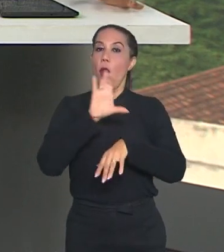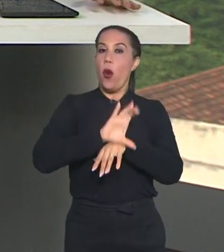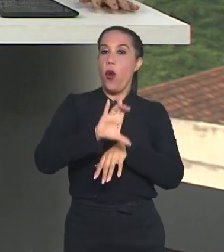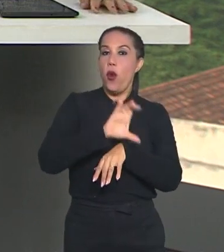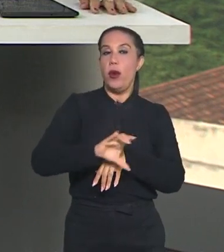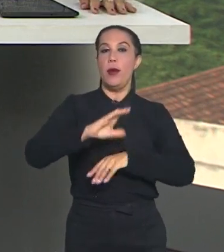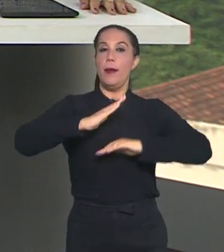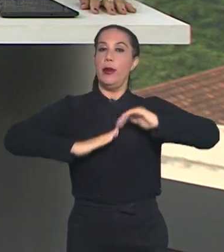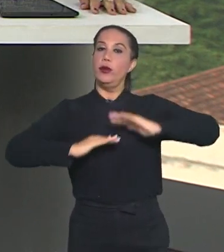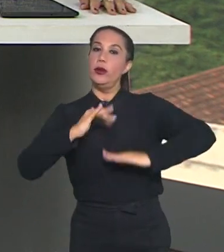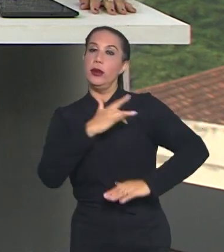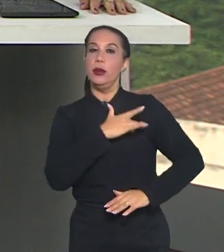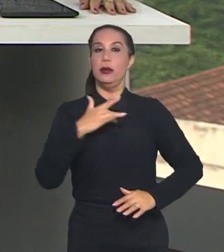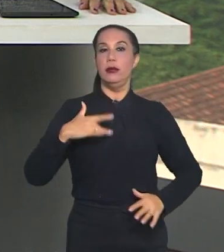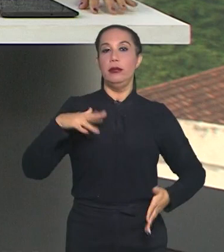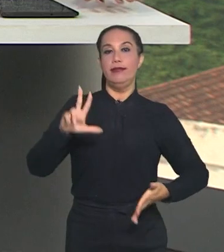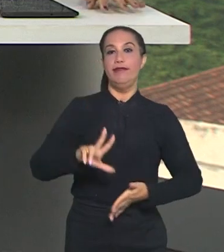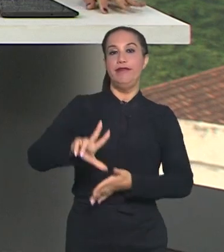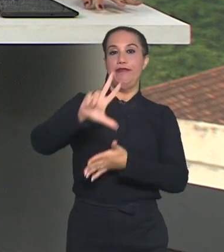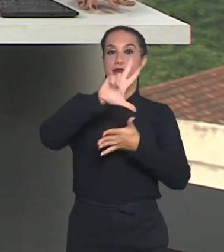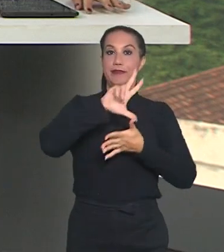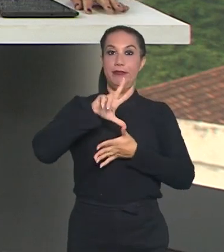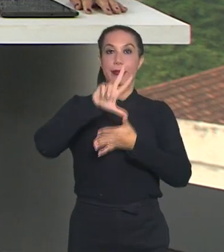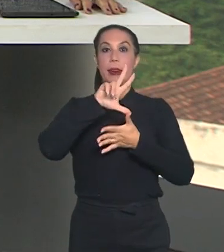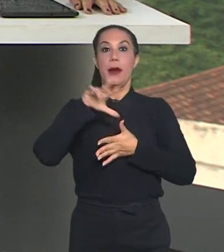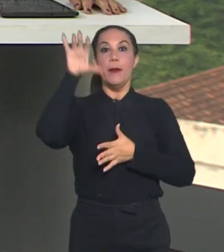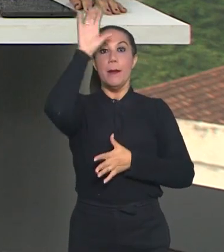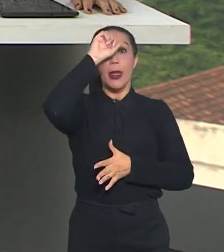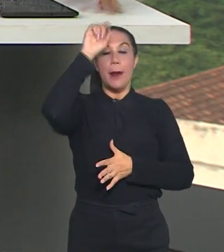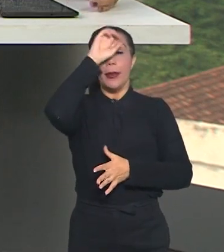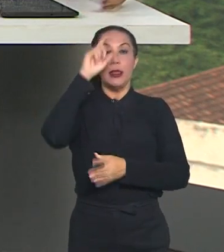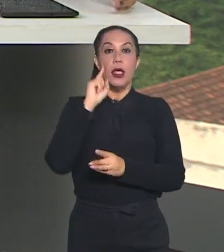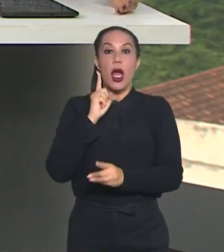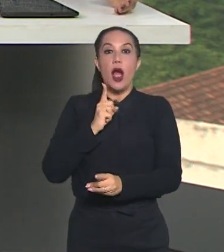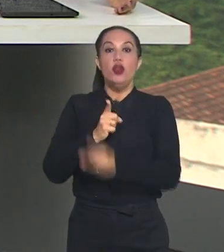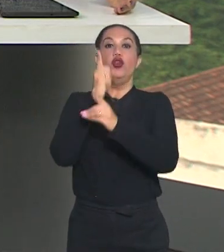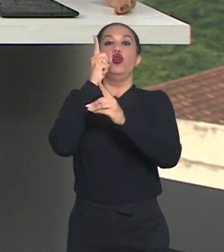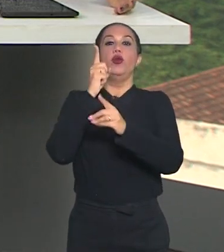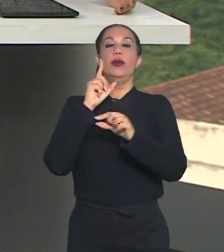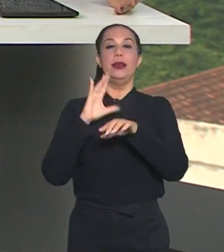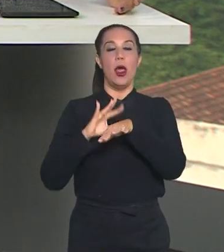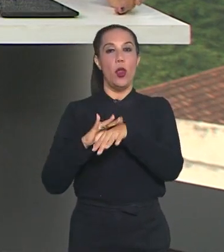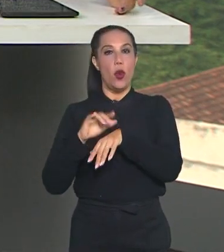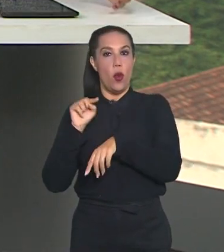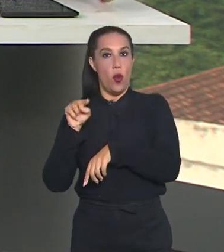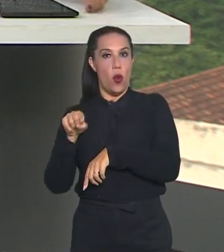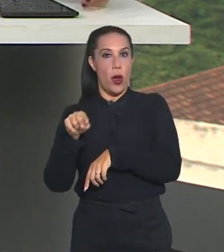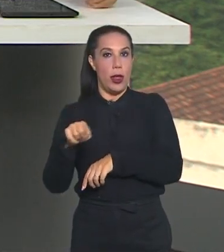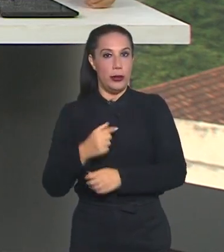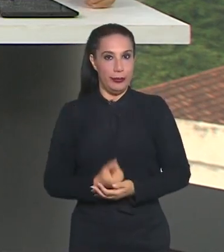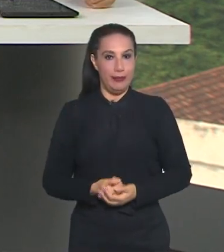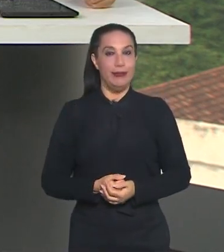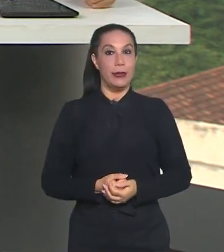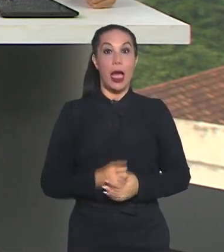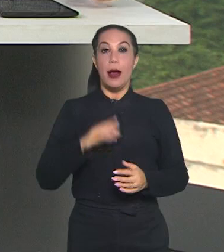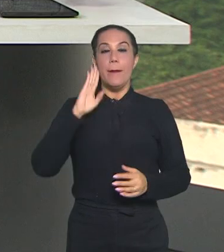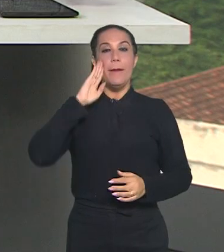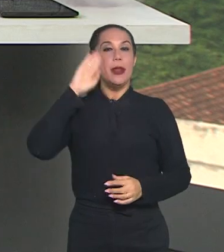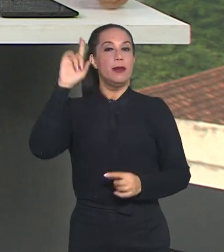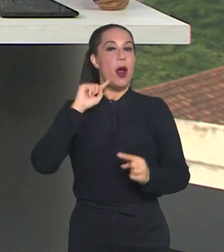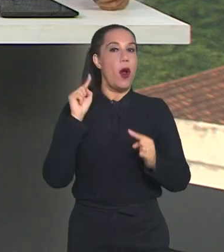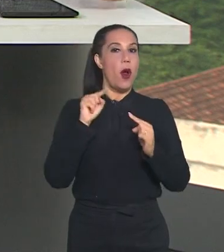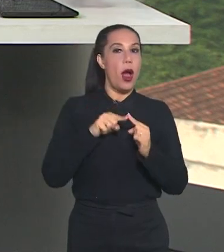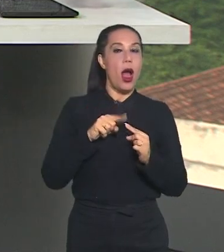uma capacitação para profissionais de saúde da América Latina, que vão aprender mais sobre o diagnóstico da doença.